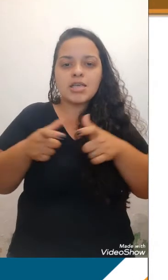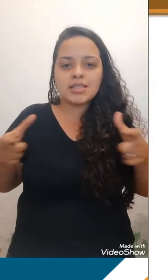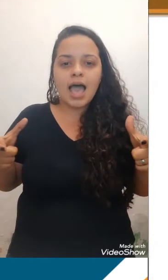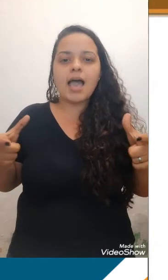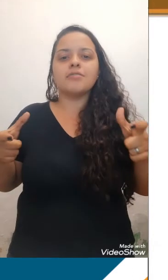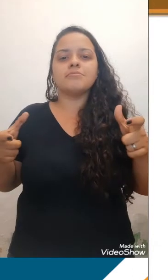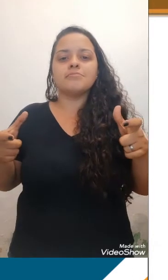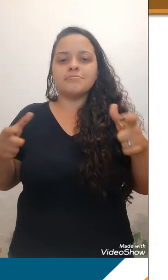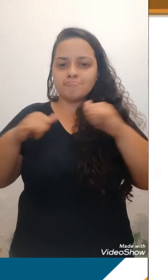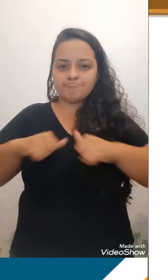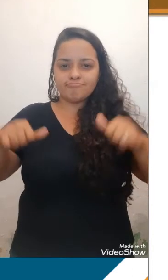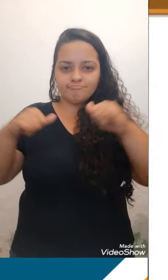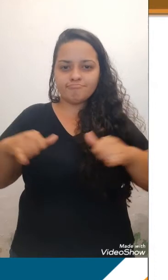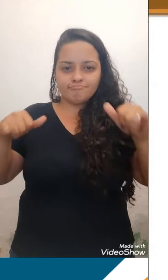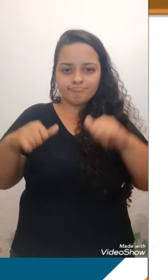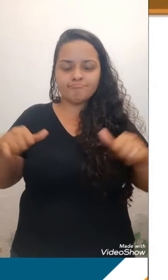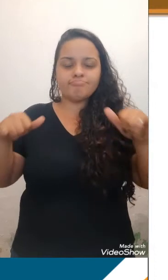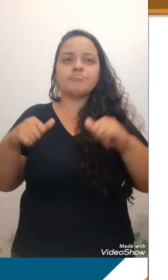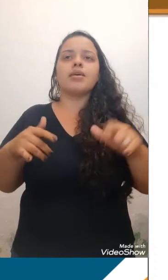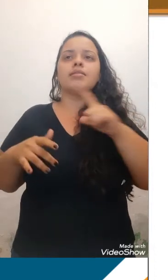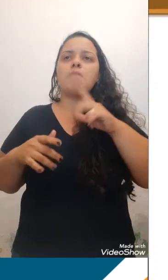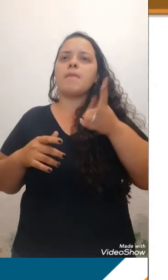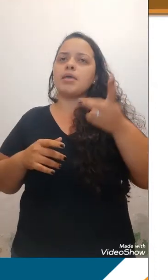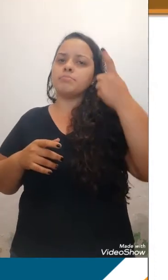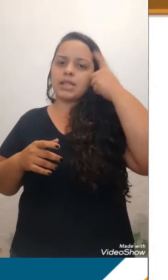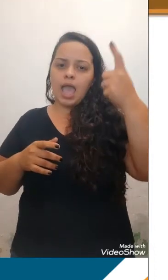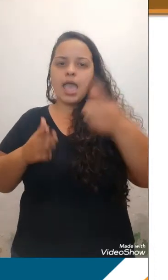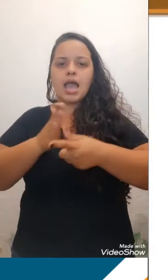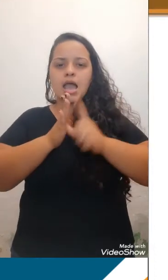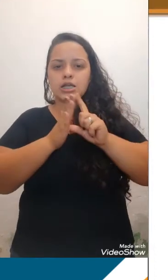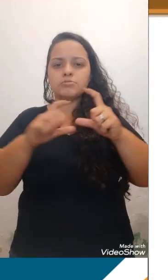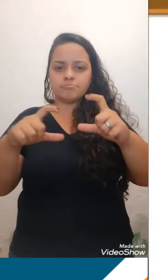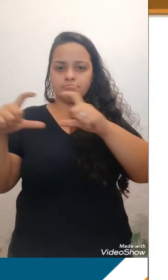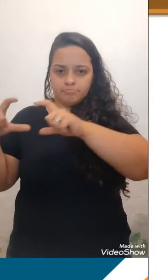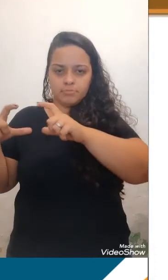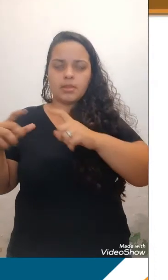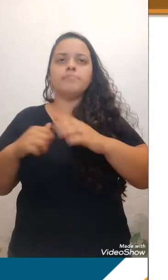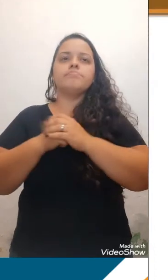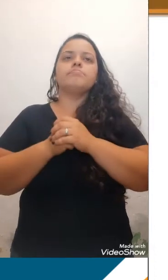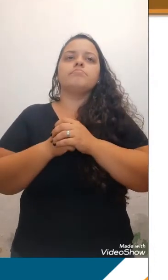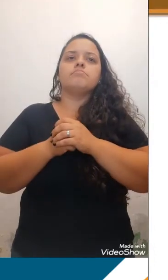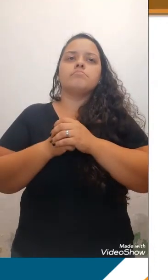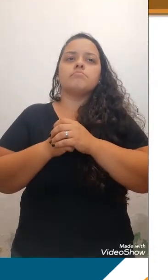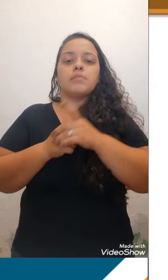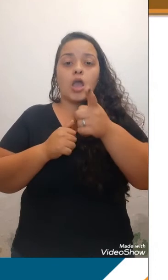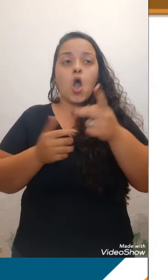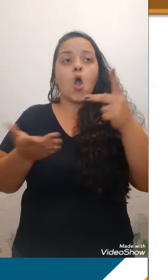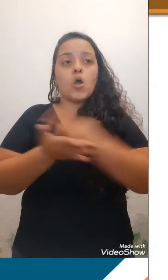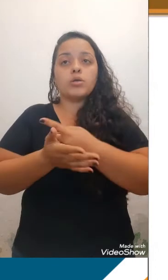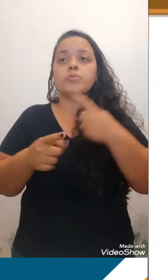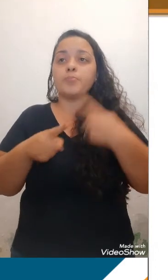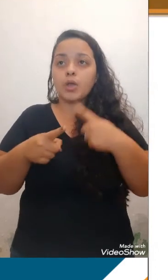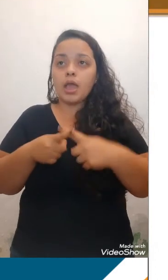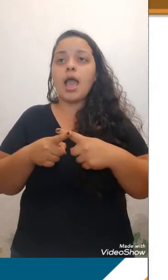anúncios publicitários. Então, aí, percebam que é a mesma ideia de argumento do parágrafo anterior, certo? Continuando.